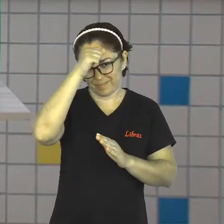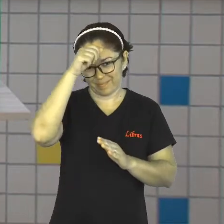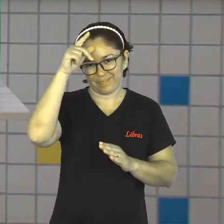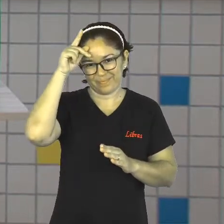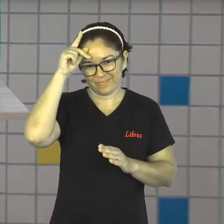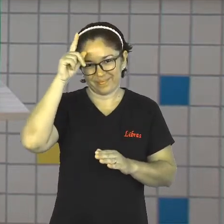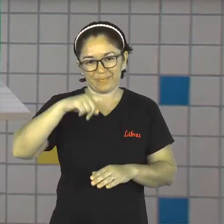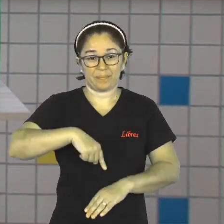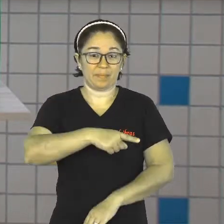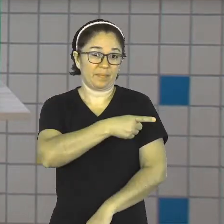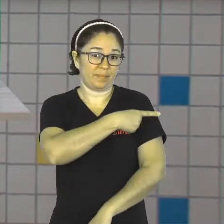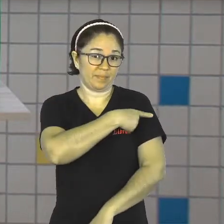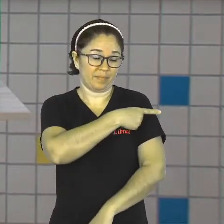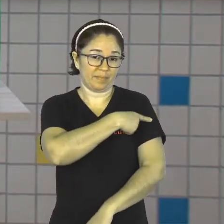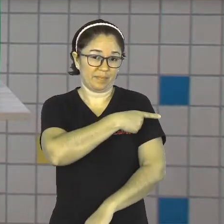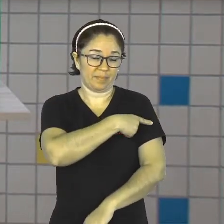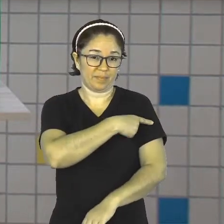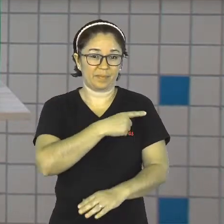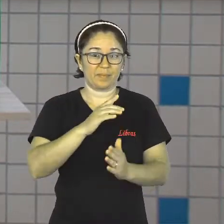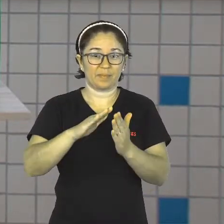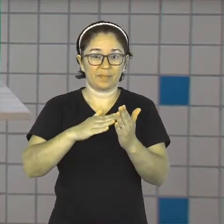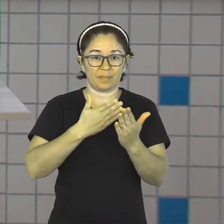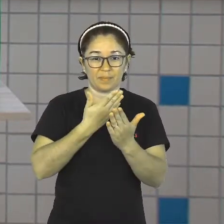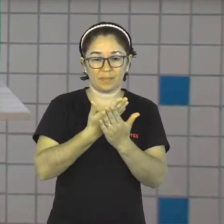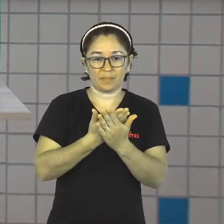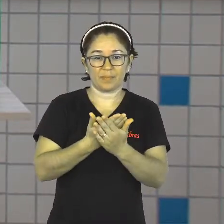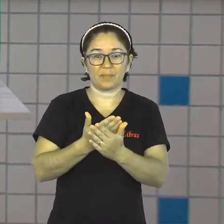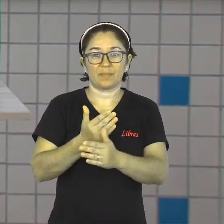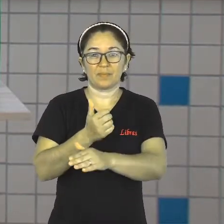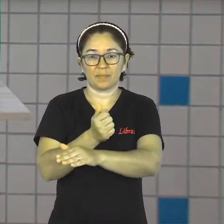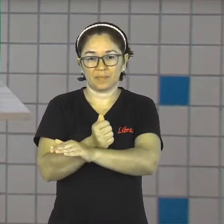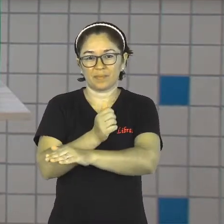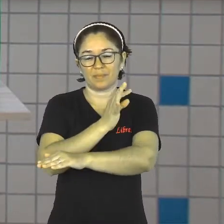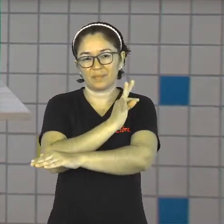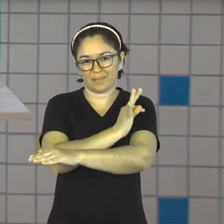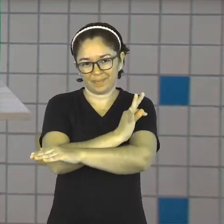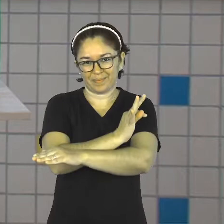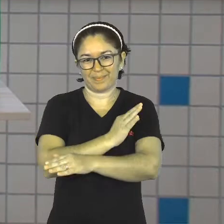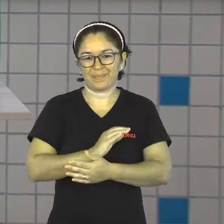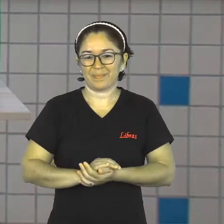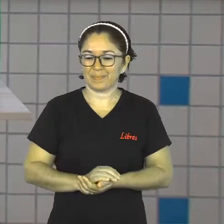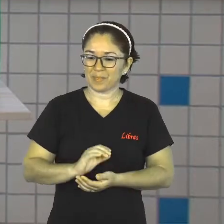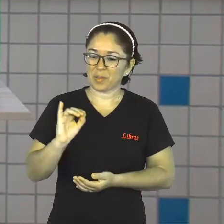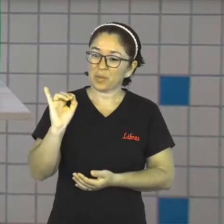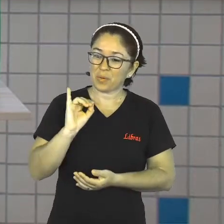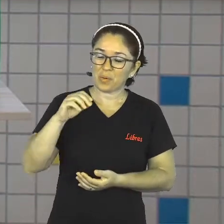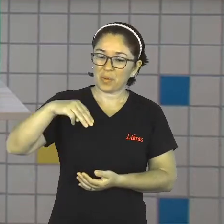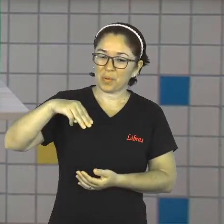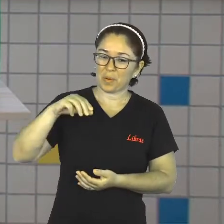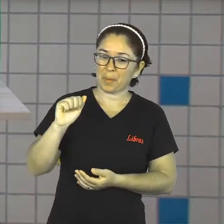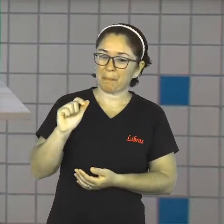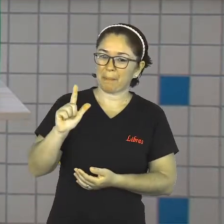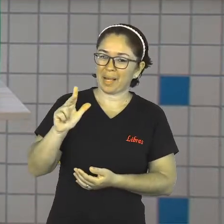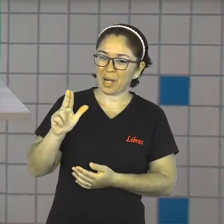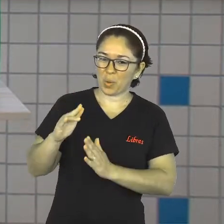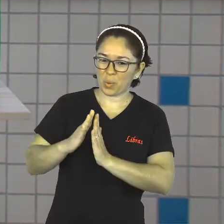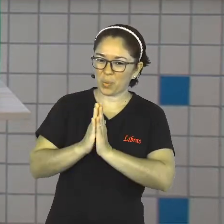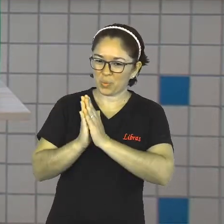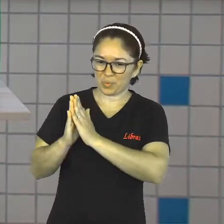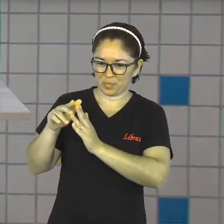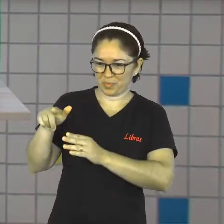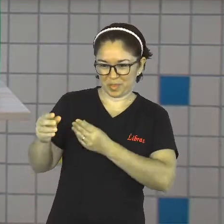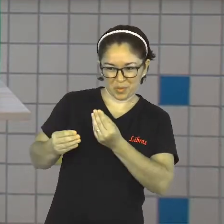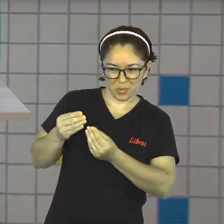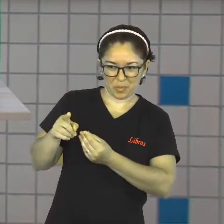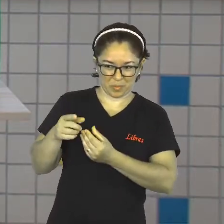primeiro ano na ETI Almirante Tamandaré. Oi, Malu! E você, como está? Preparada para